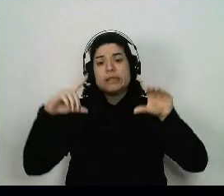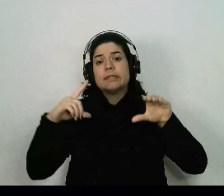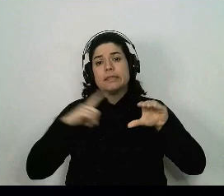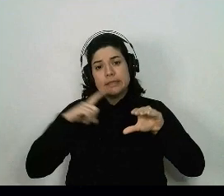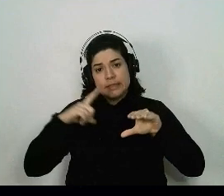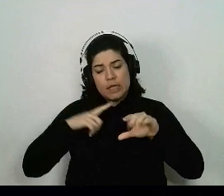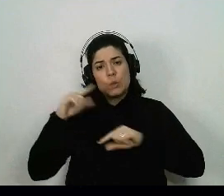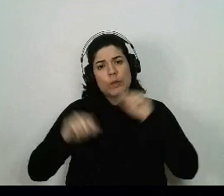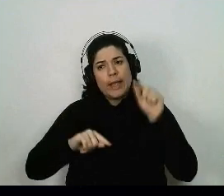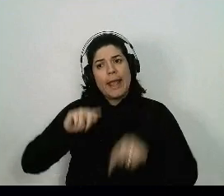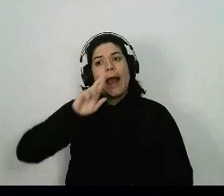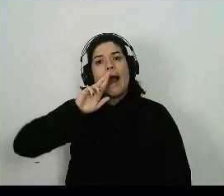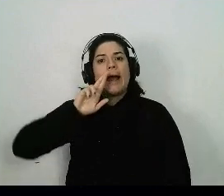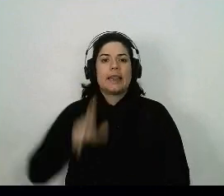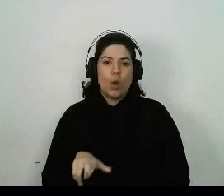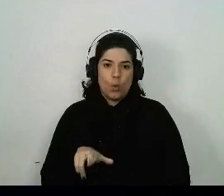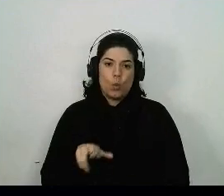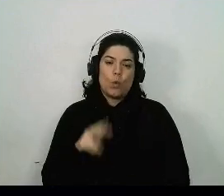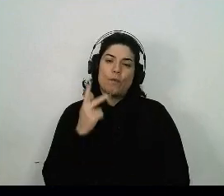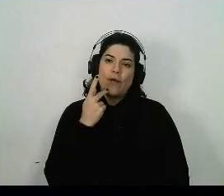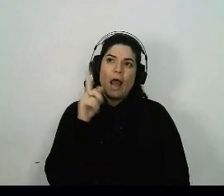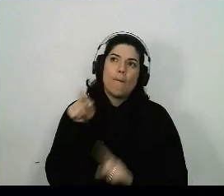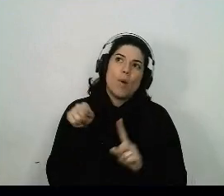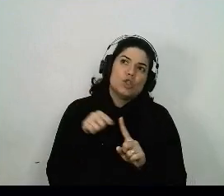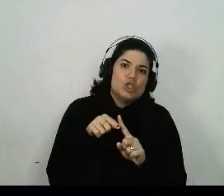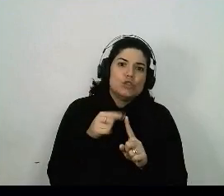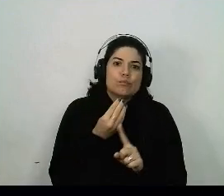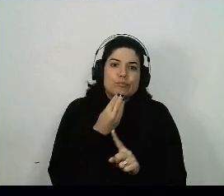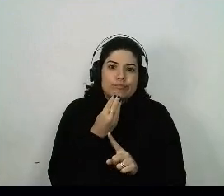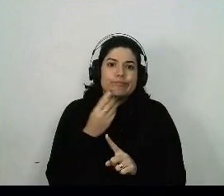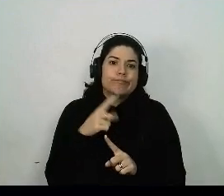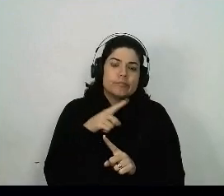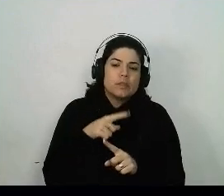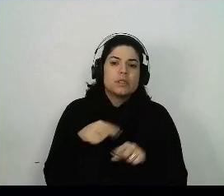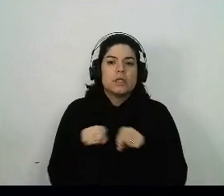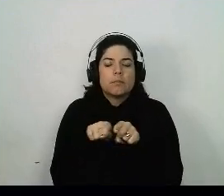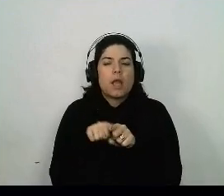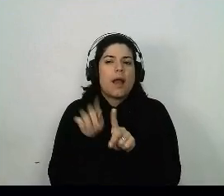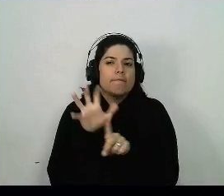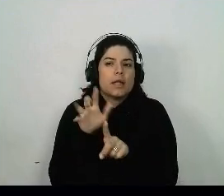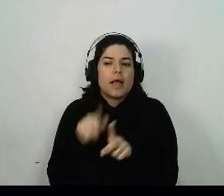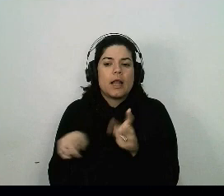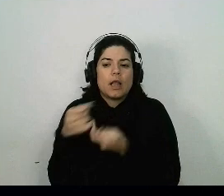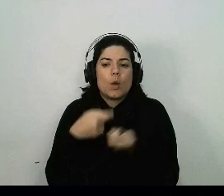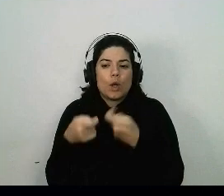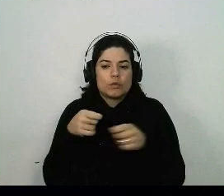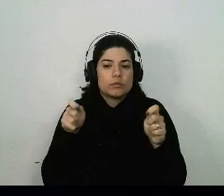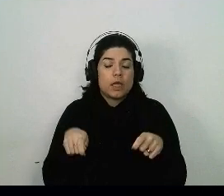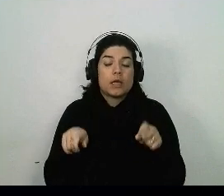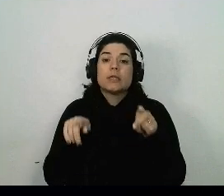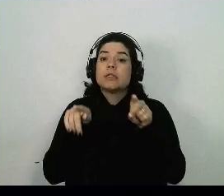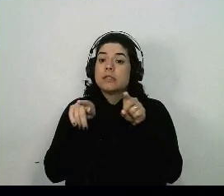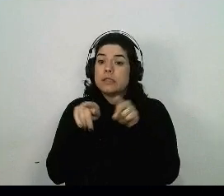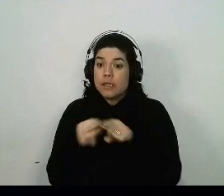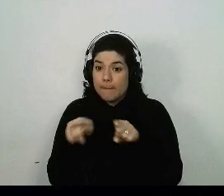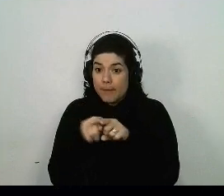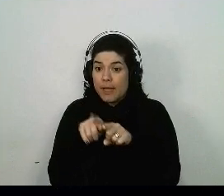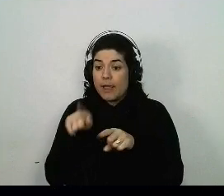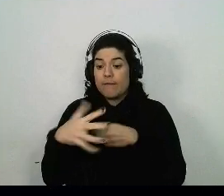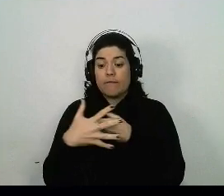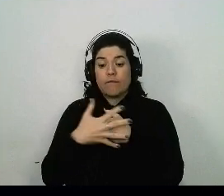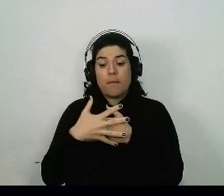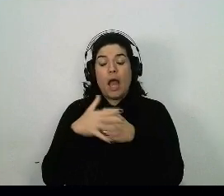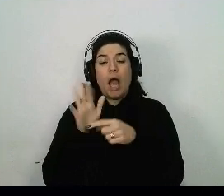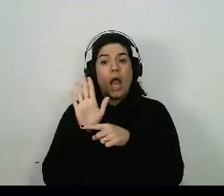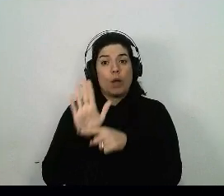razões por isso, que a gente chama de motivos, né? Também tem um impacto que isso vai gerar para o negócio. E esse framework ajuda, ele é extremamente modular,